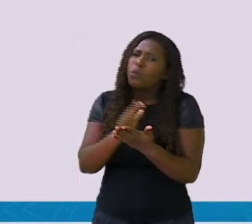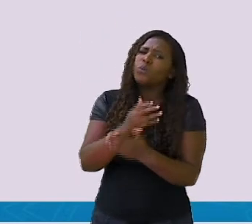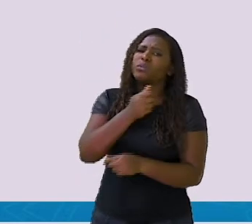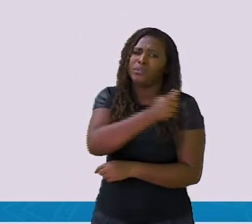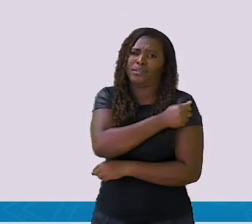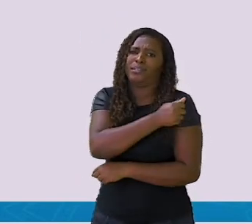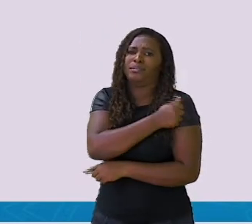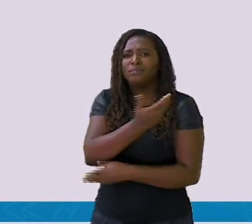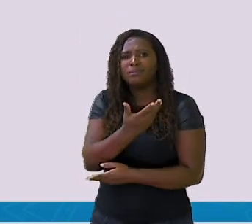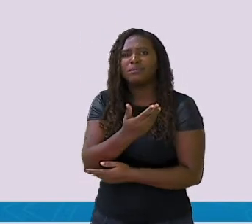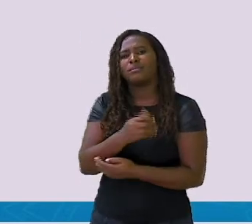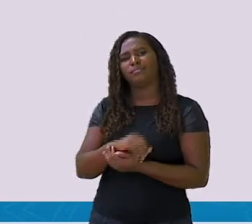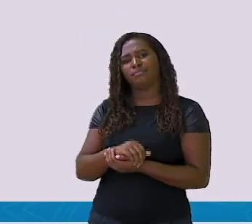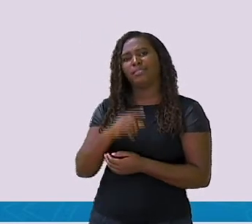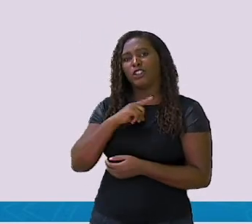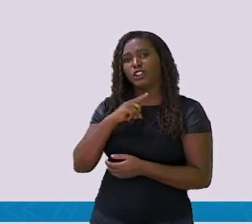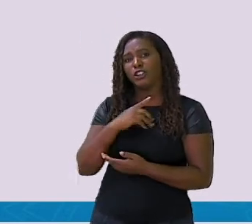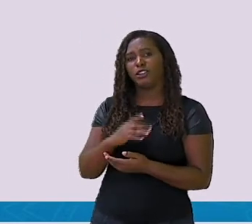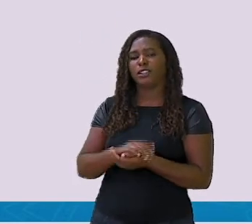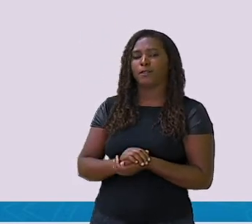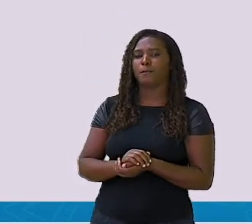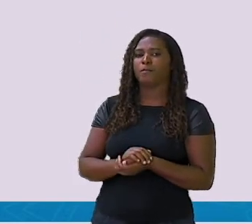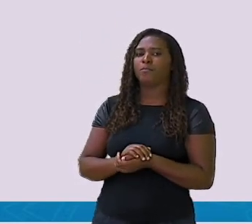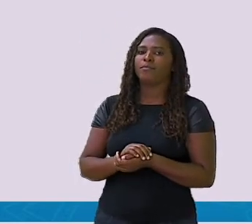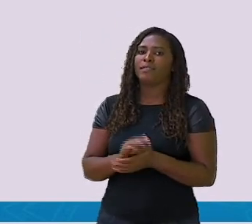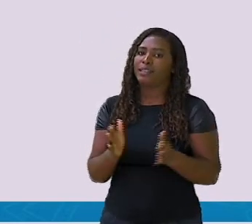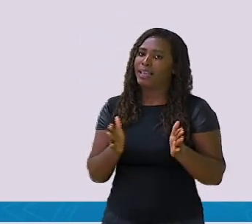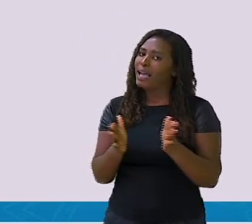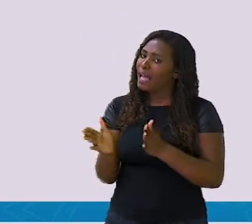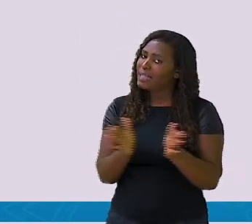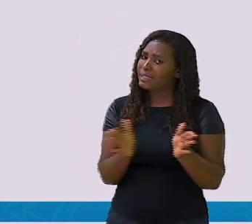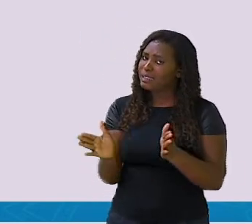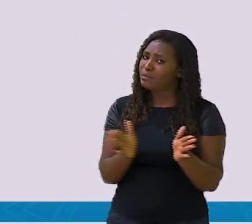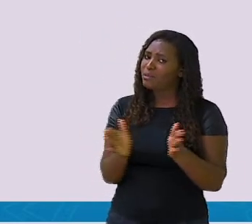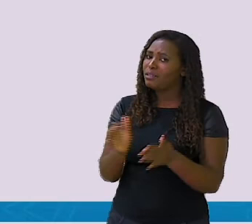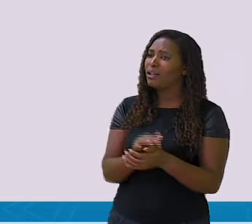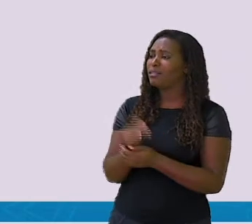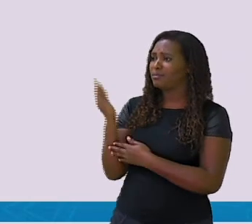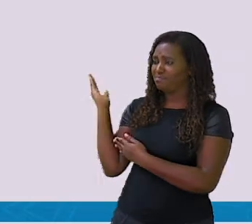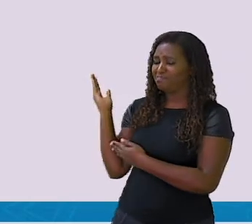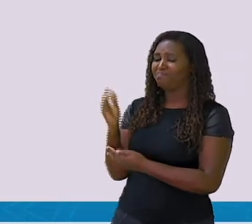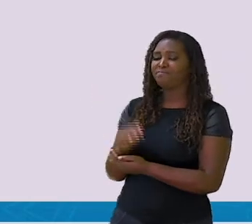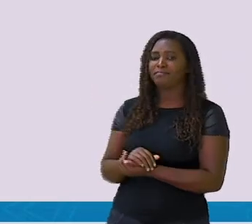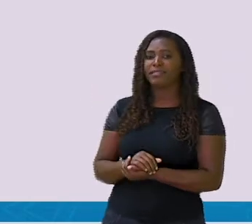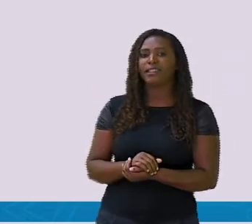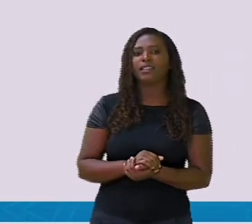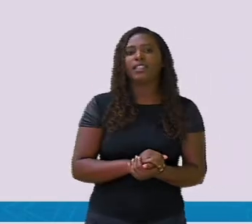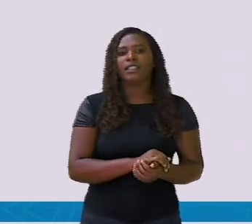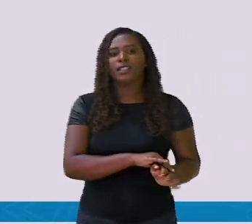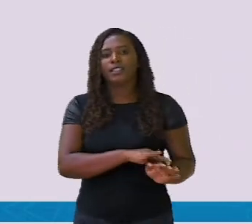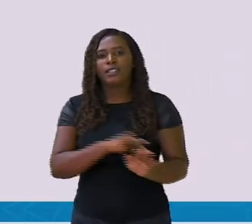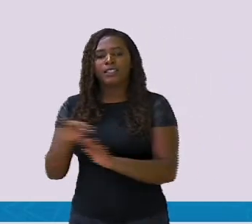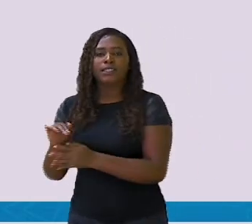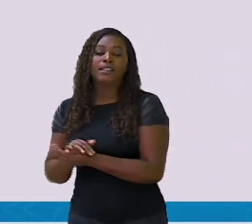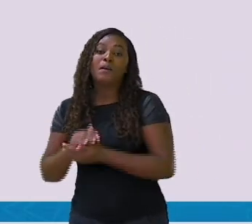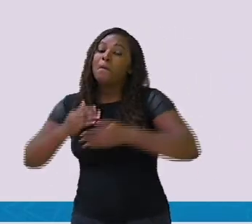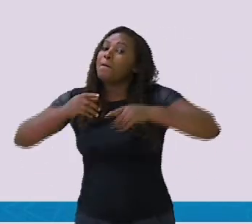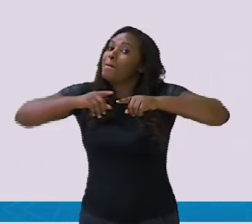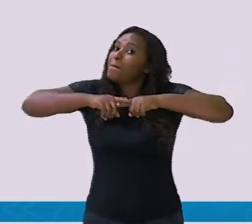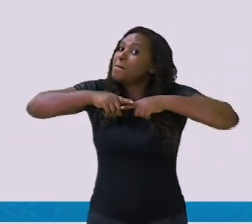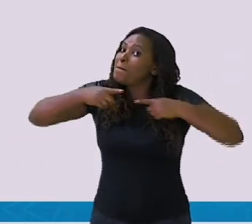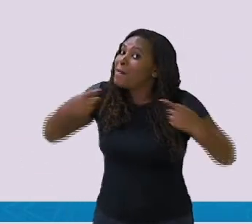E na última década, agora no século XXI, a tecnologia ela veio para